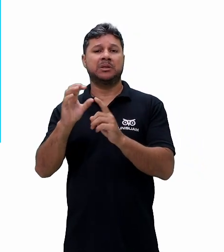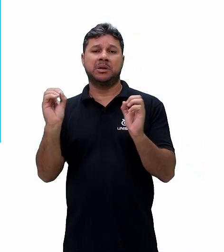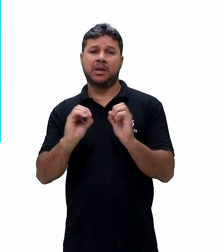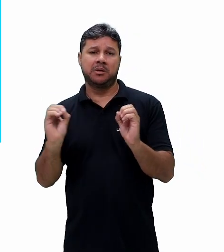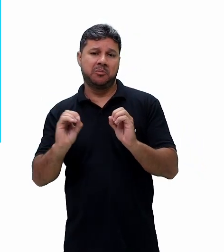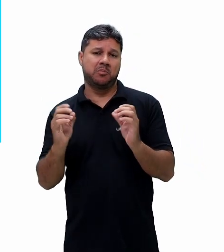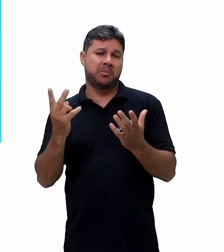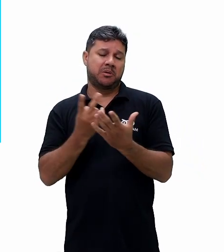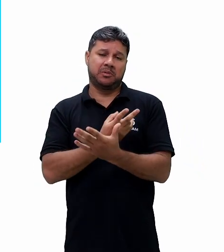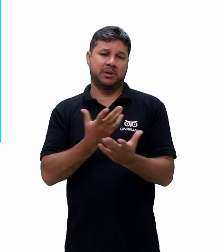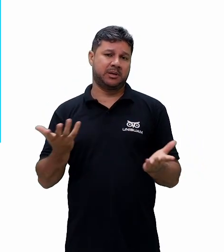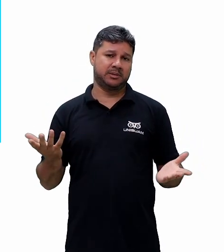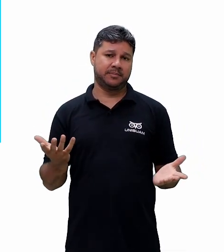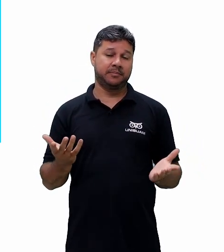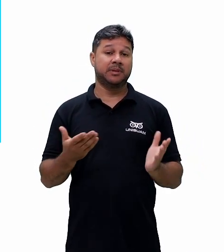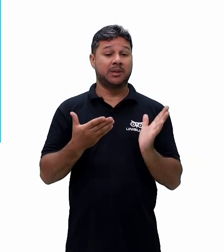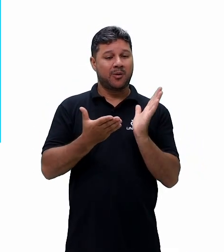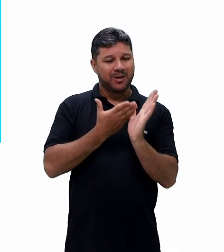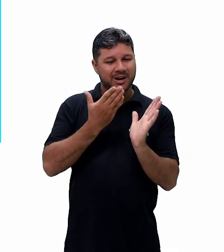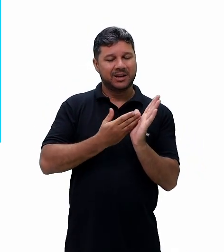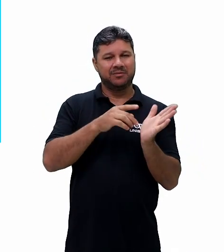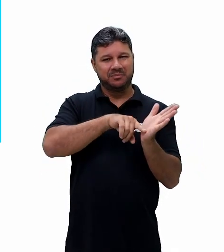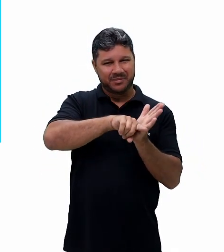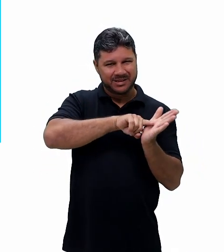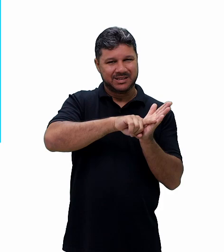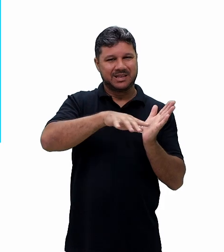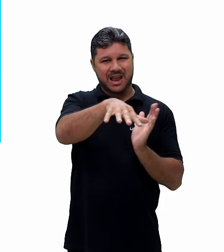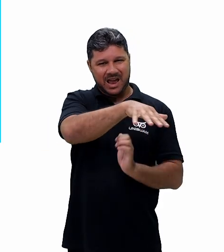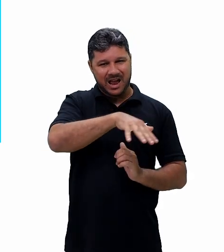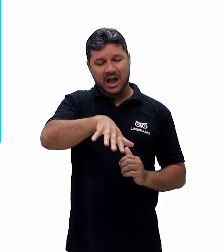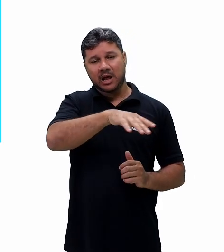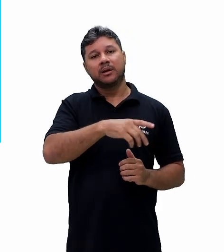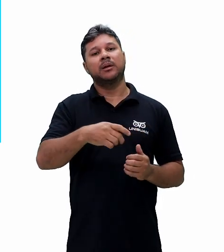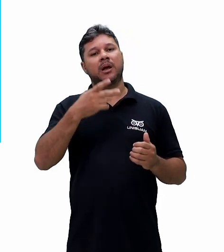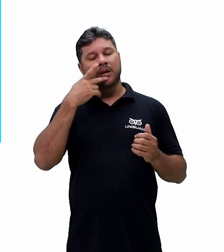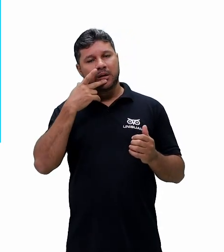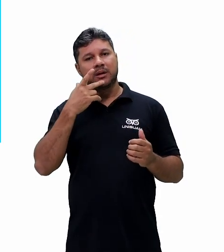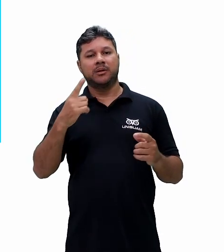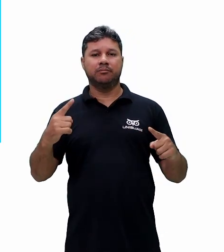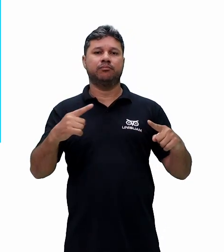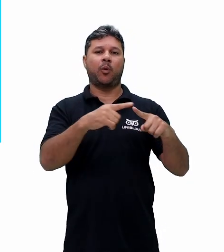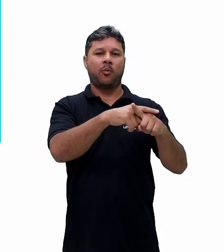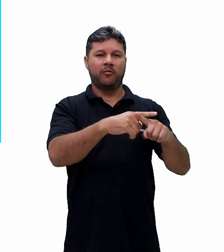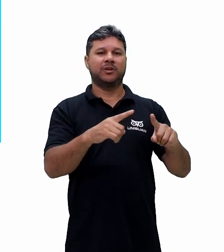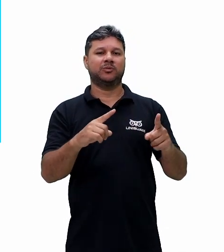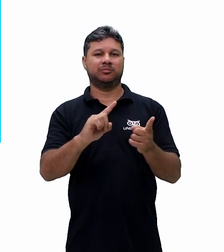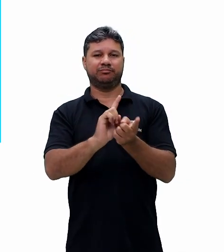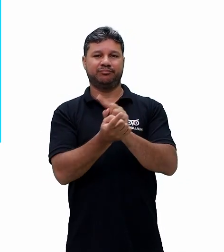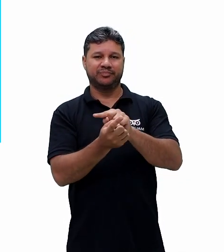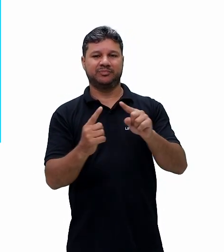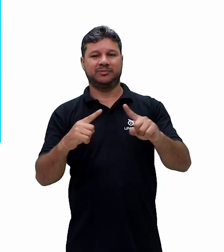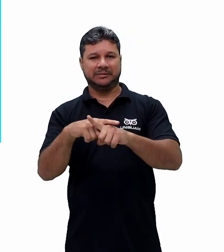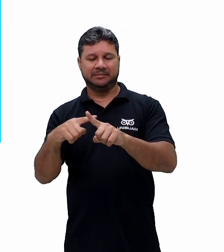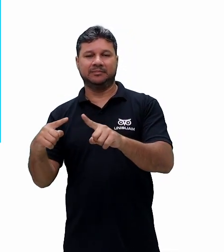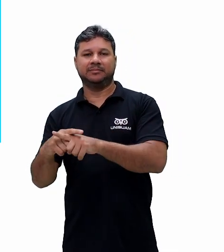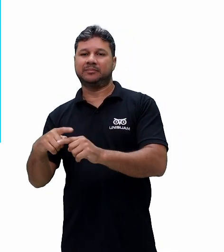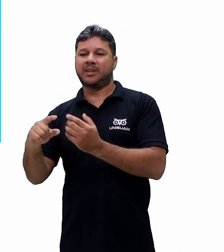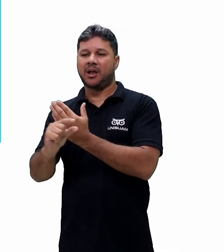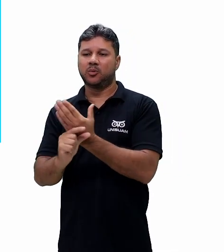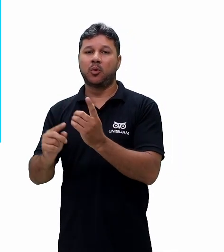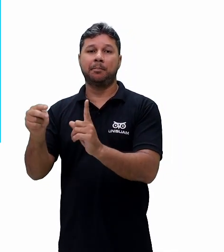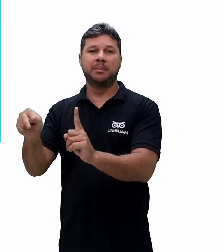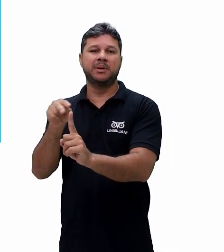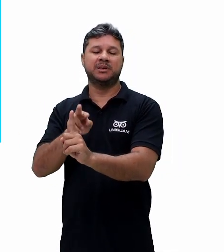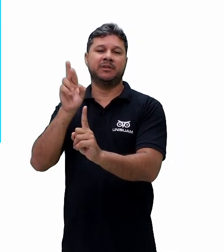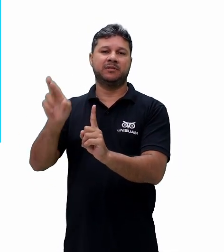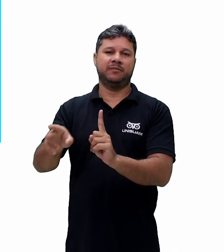da sessão de alongamento. Tudo bem? Então, a literatura científica ela é extremamente conflitante